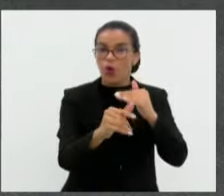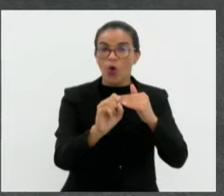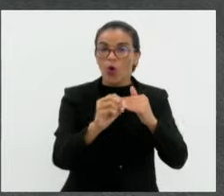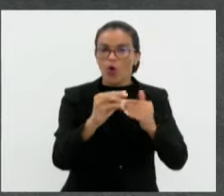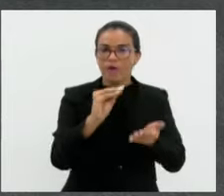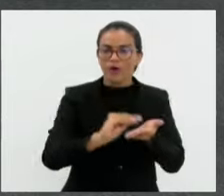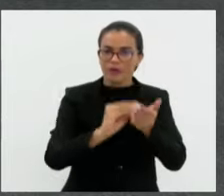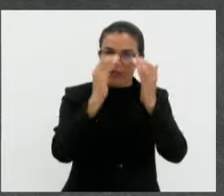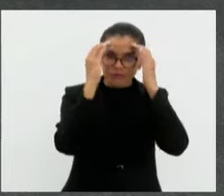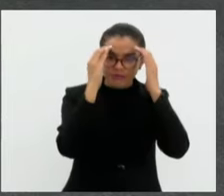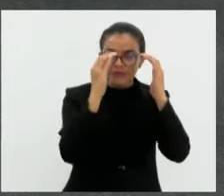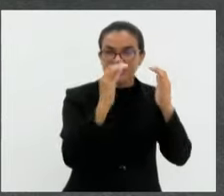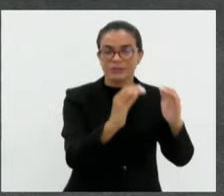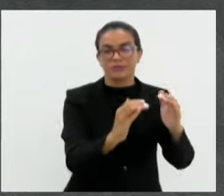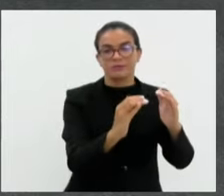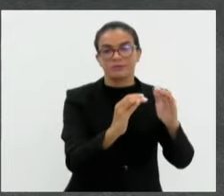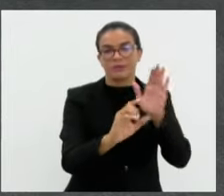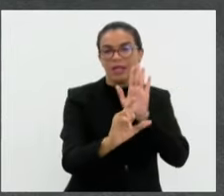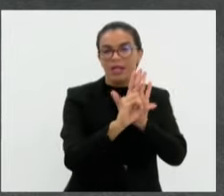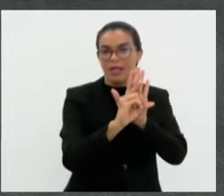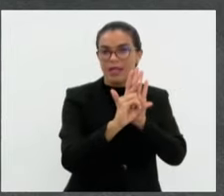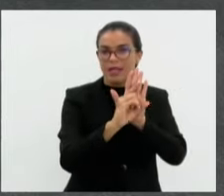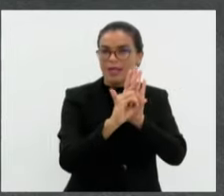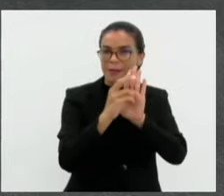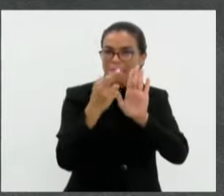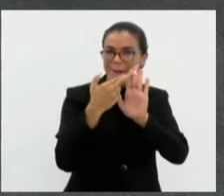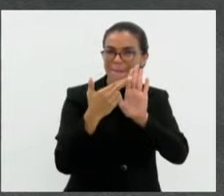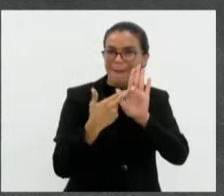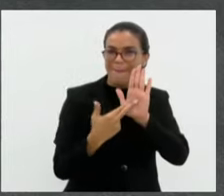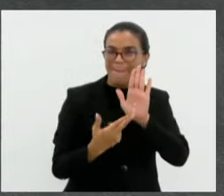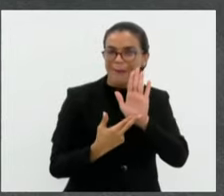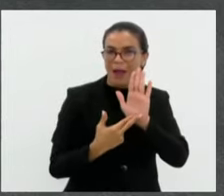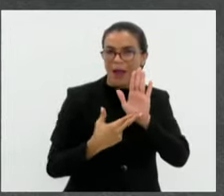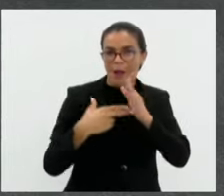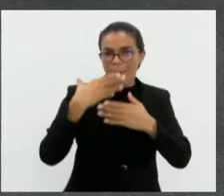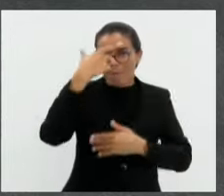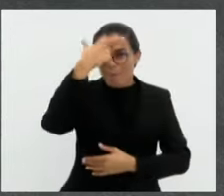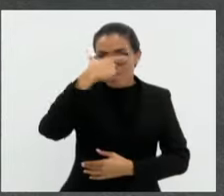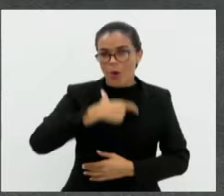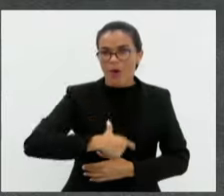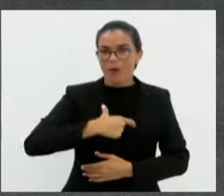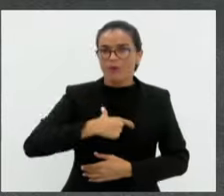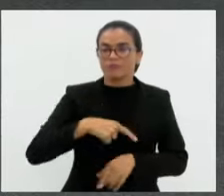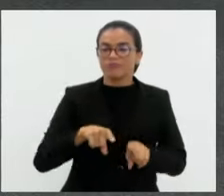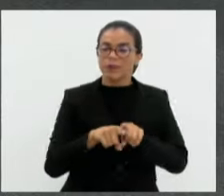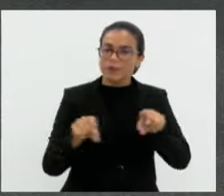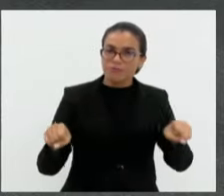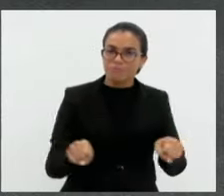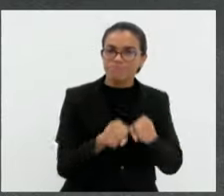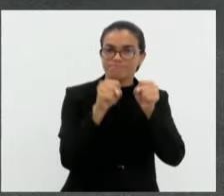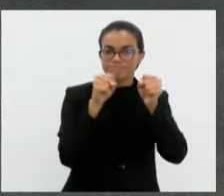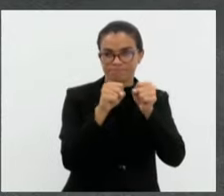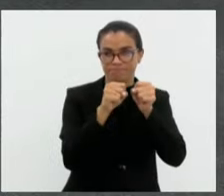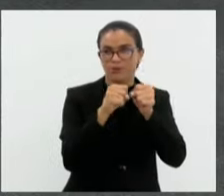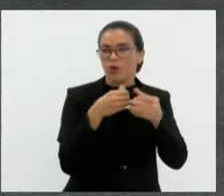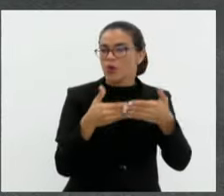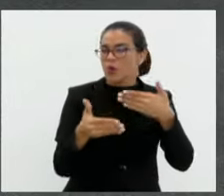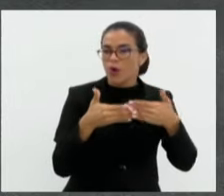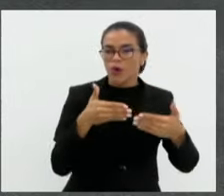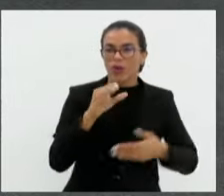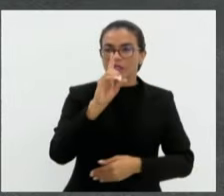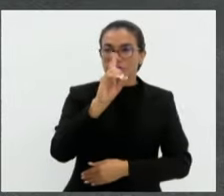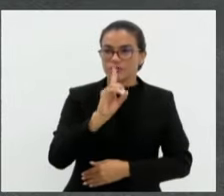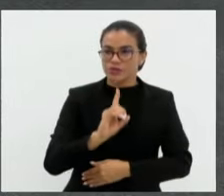ou descumprir os seus princípios morais e que violar qualquer que seja o